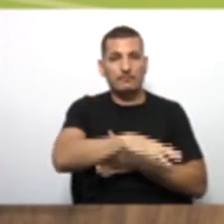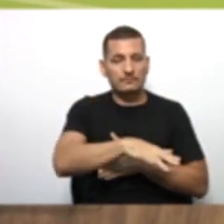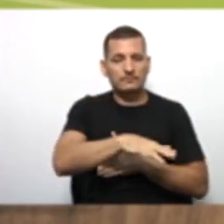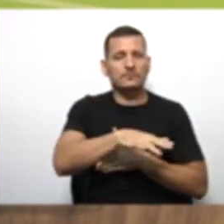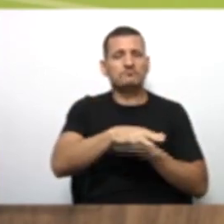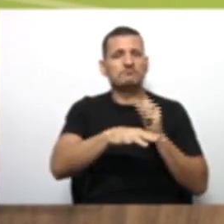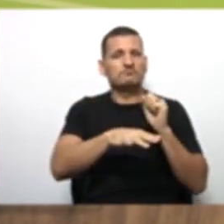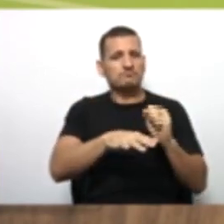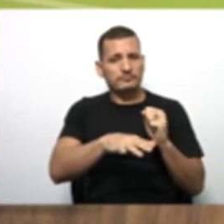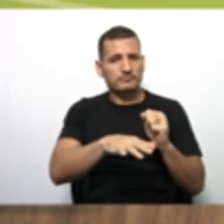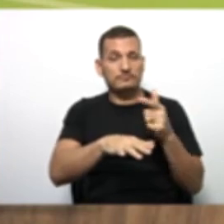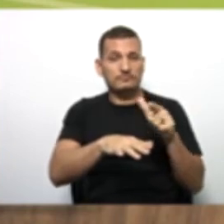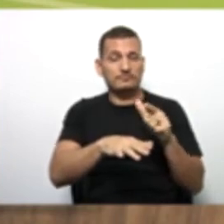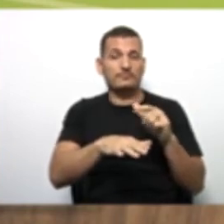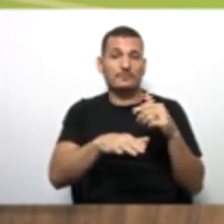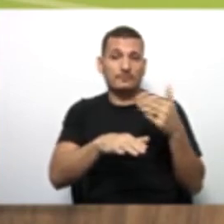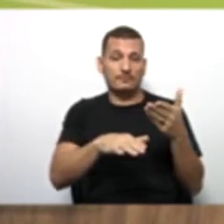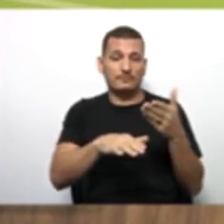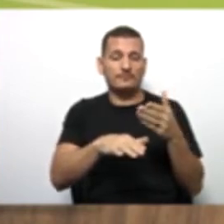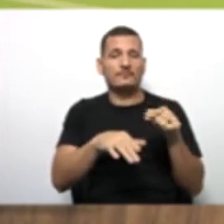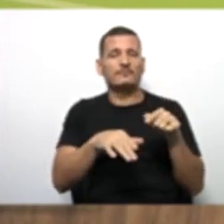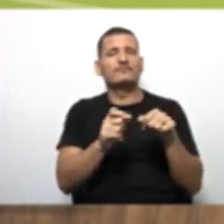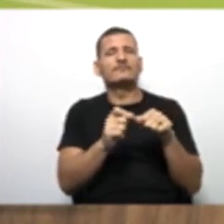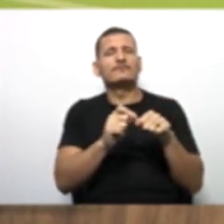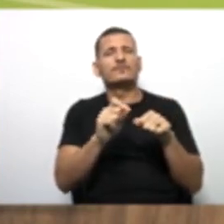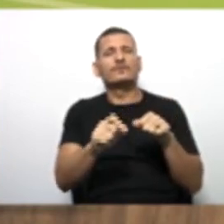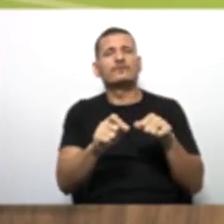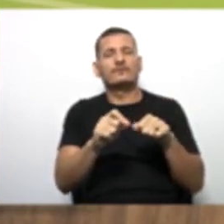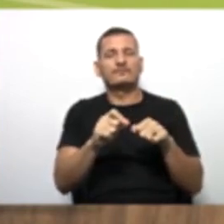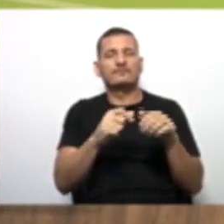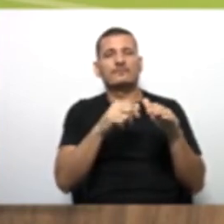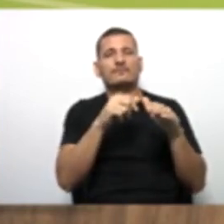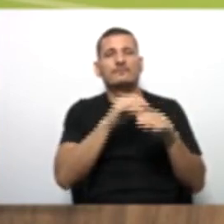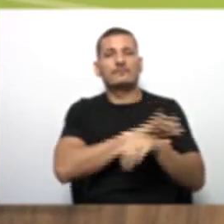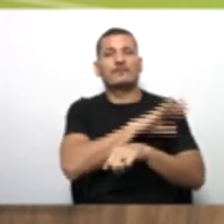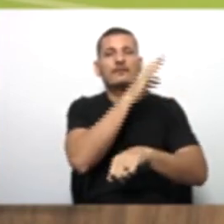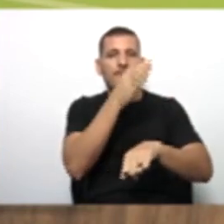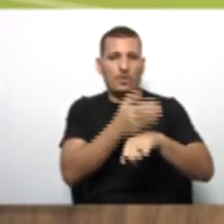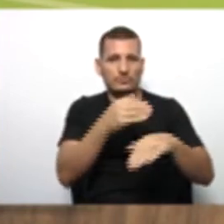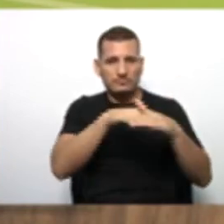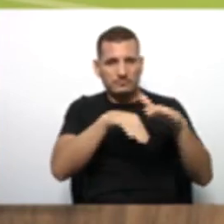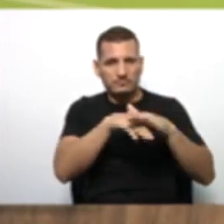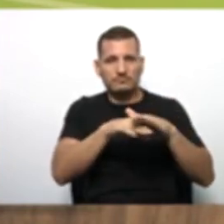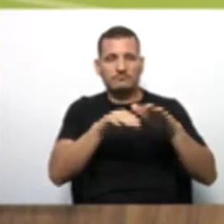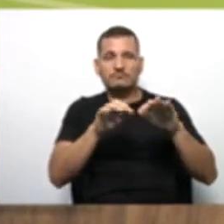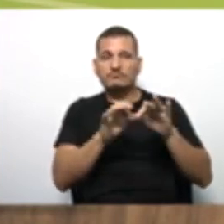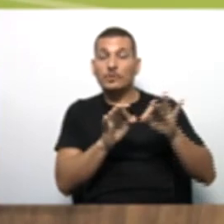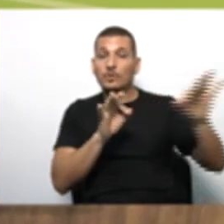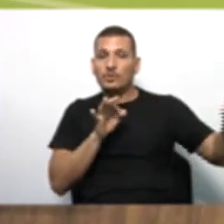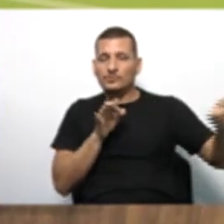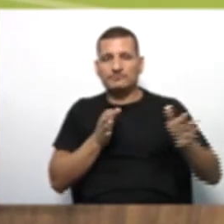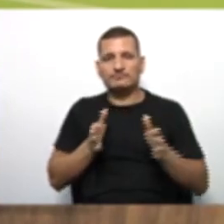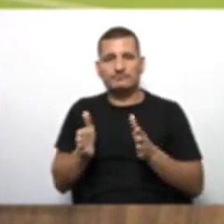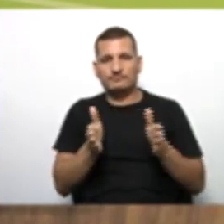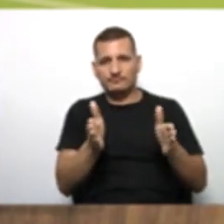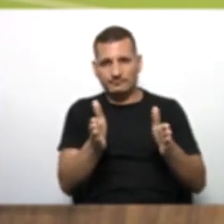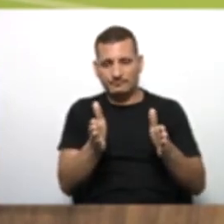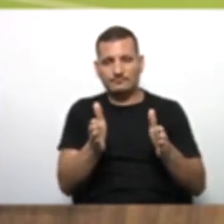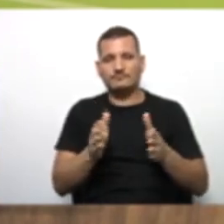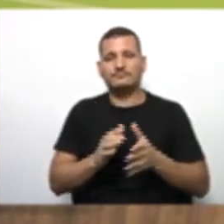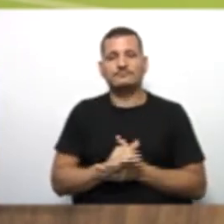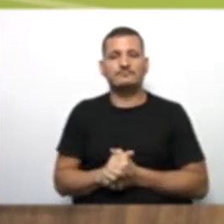tem um depósito na beira do rio, pela facilidade do transporte que vem via balsa. Então tem um depósito lá na beira do rio.